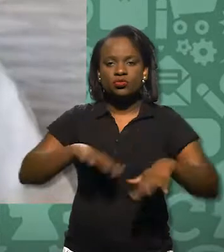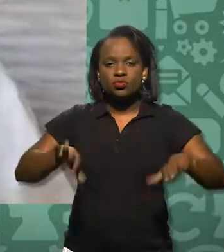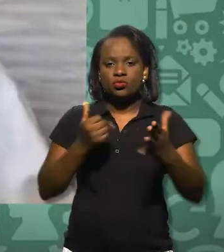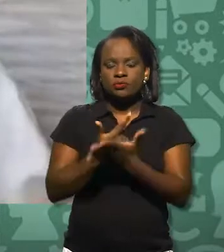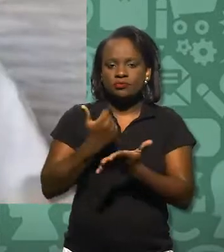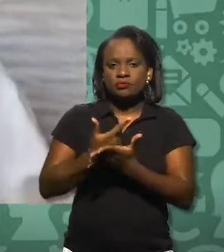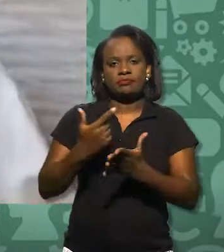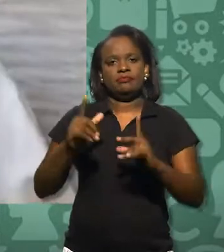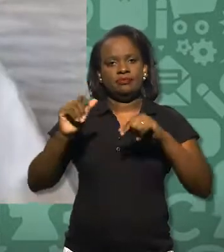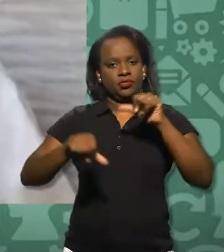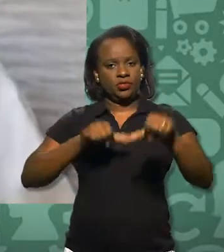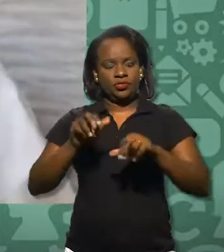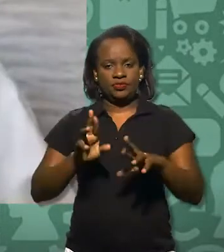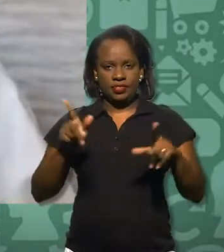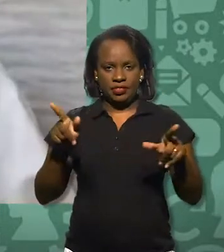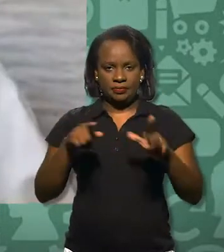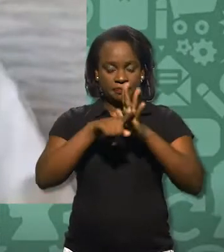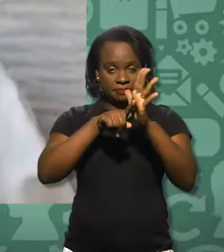população também mudou.